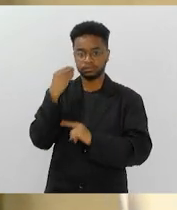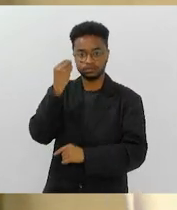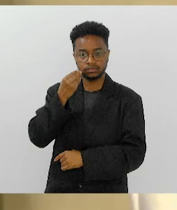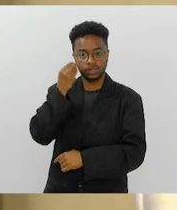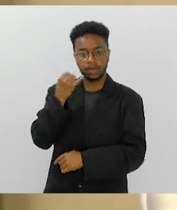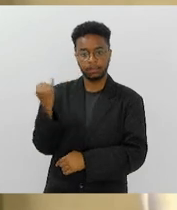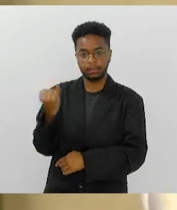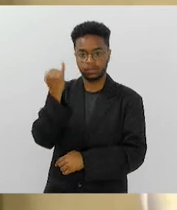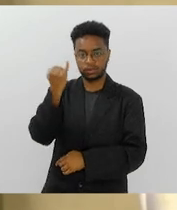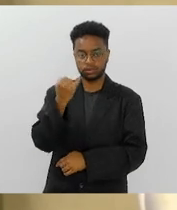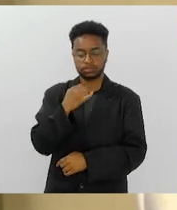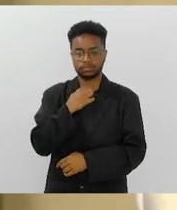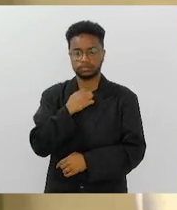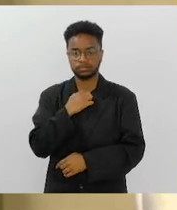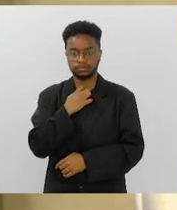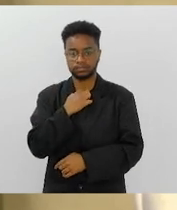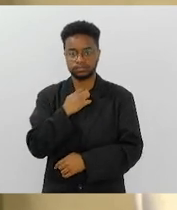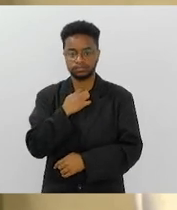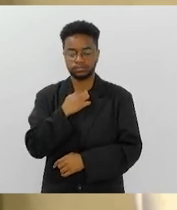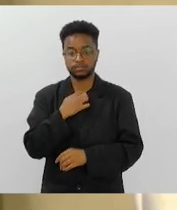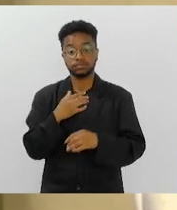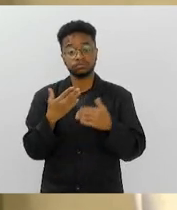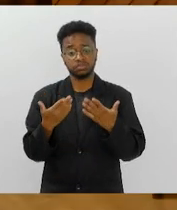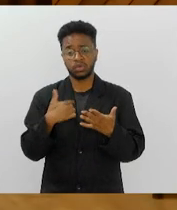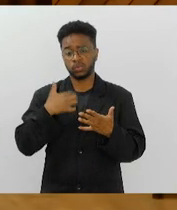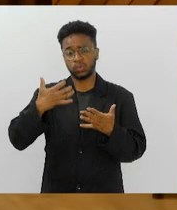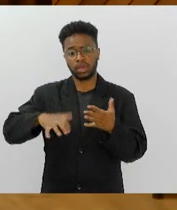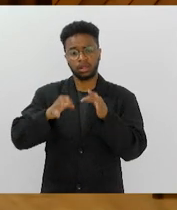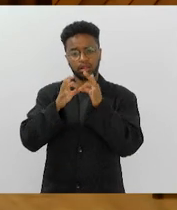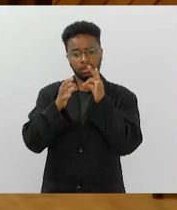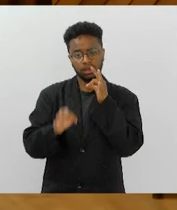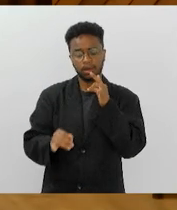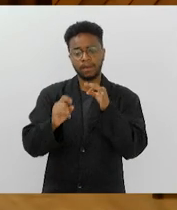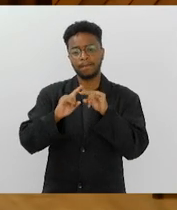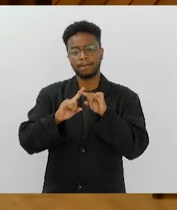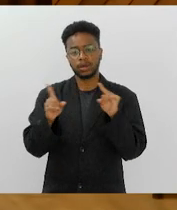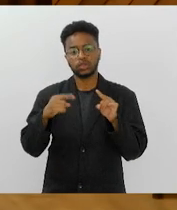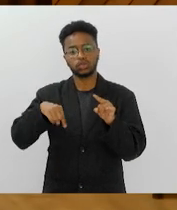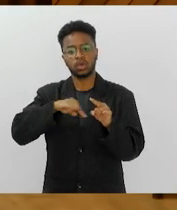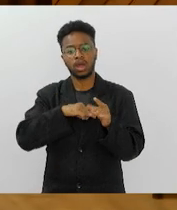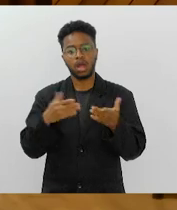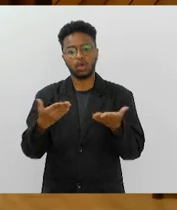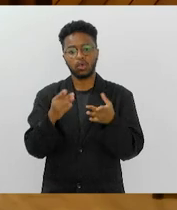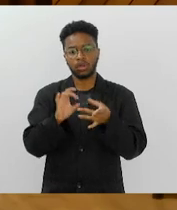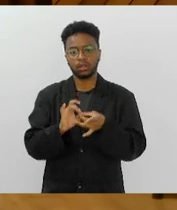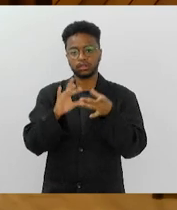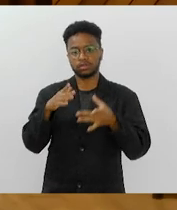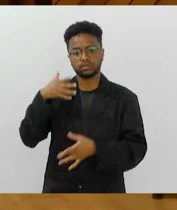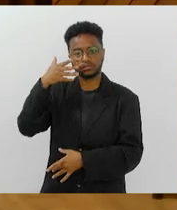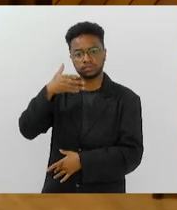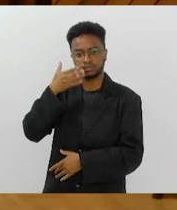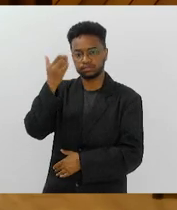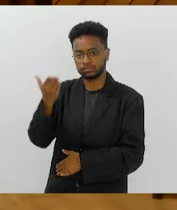importante, Kelly. E, sem mais demorar, a gente vai passar então a palavra para a nossa